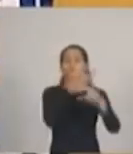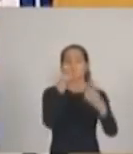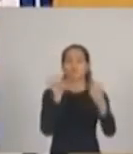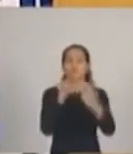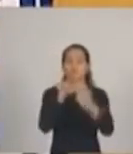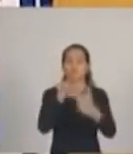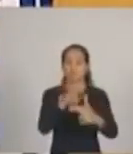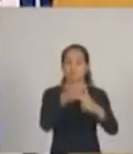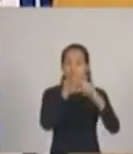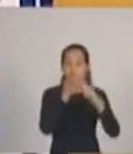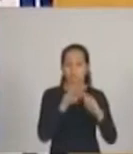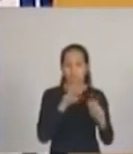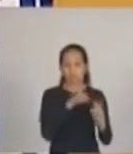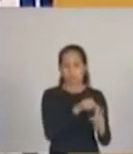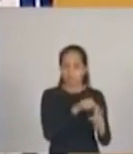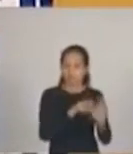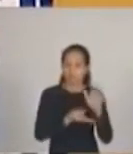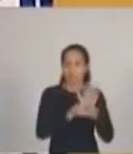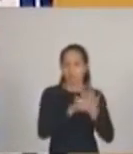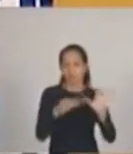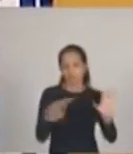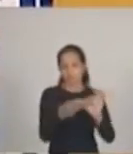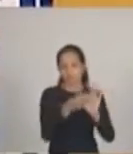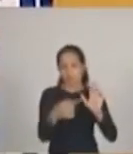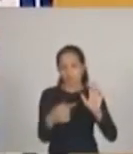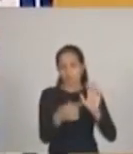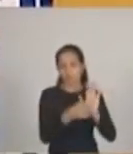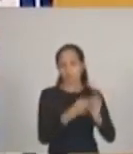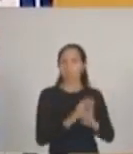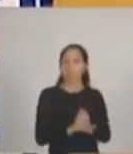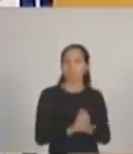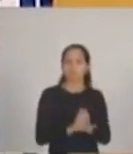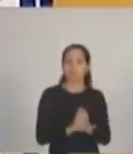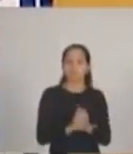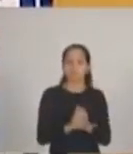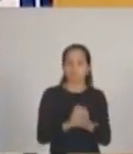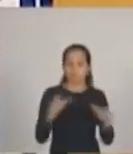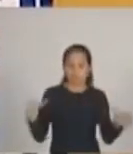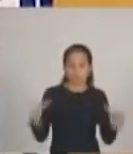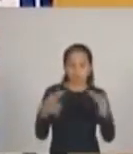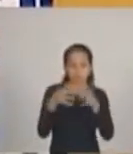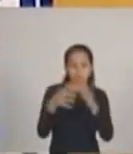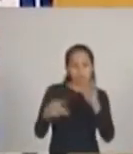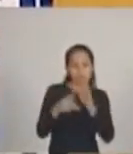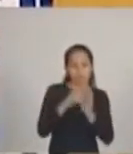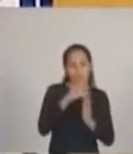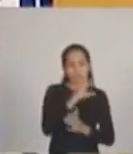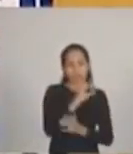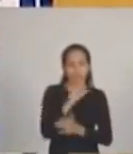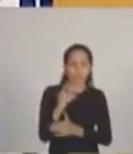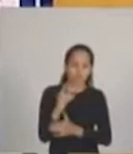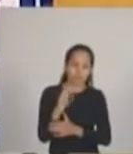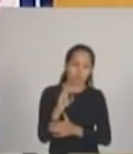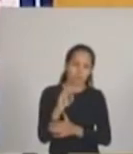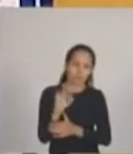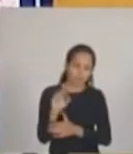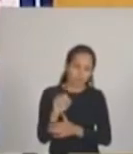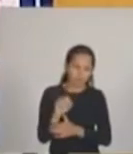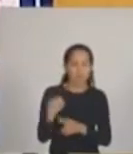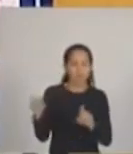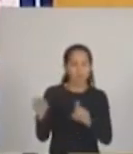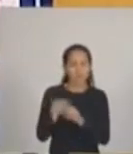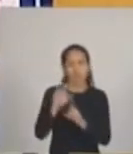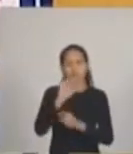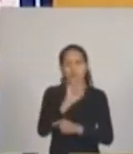da questão legal. E, pois bem, a Comissão do Cooperativismo, juntamente com a OCB,